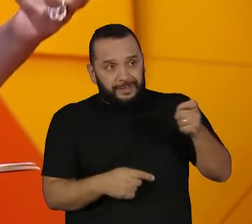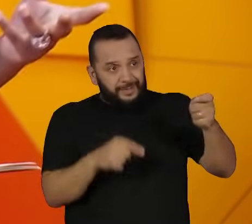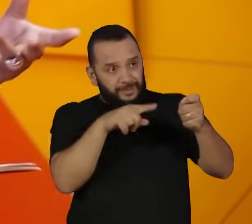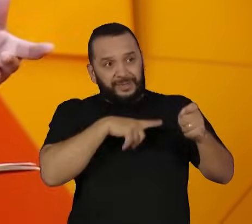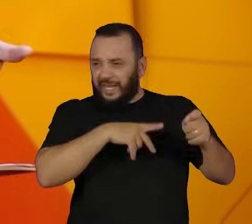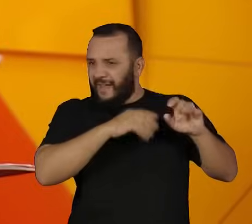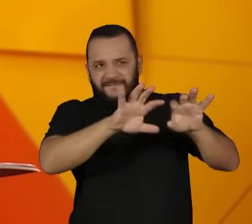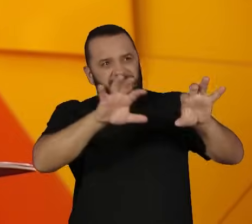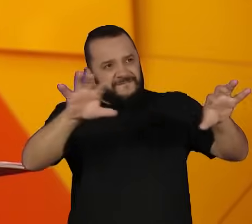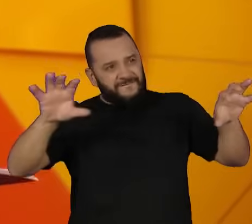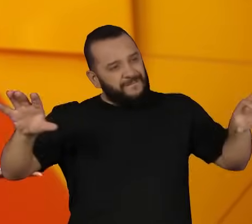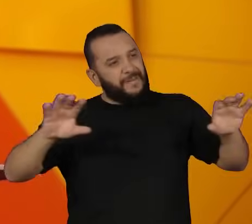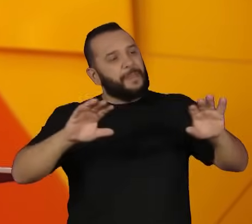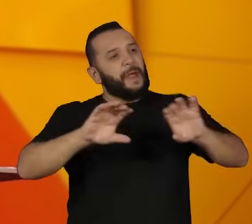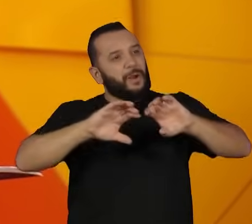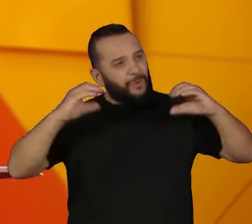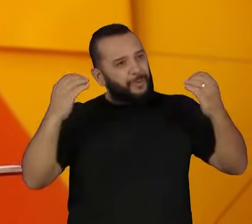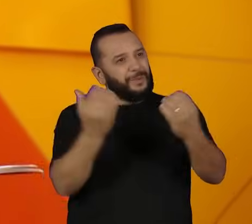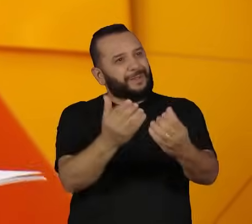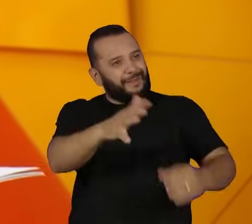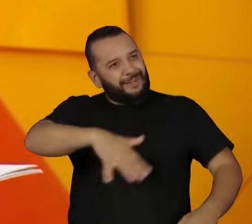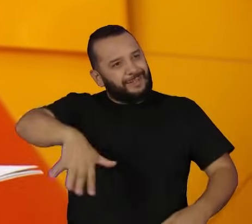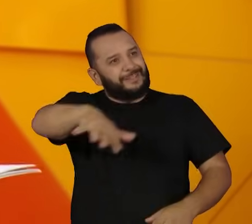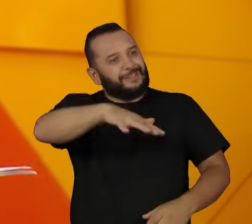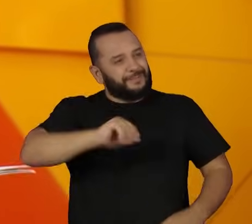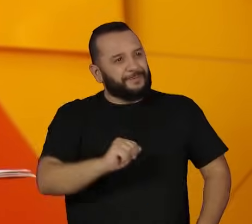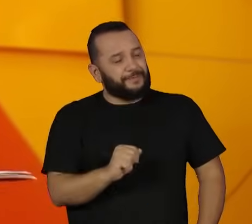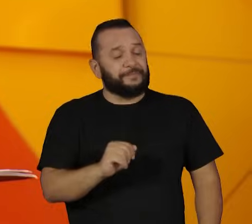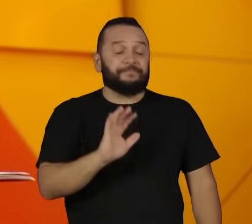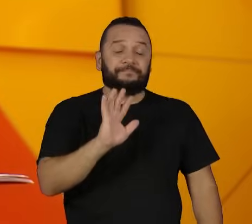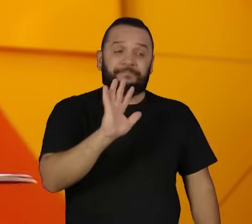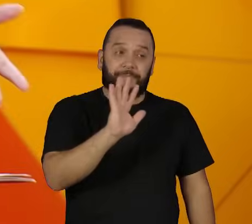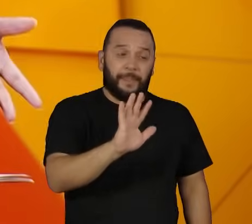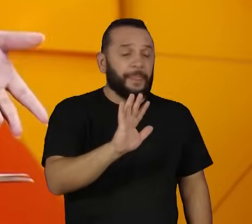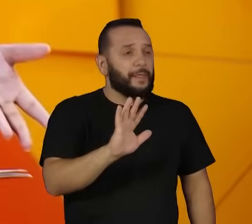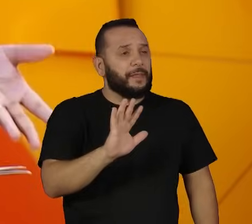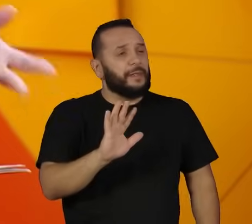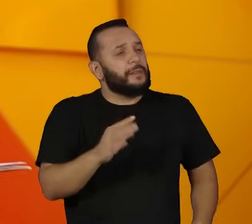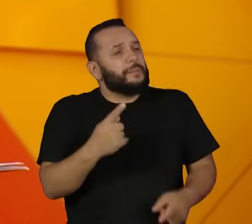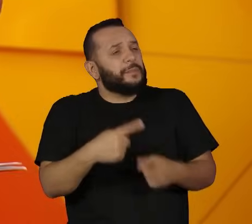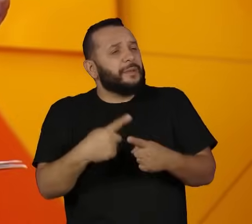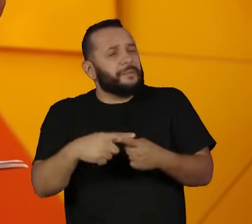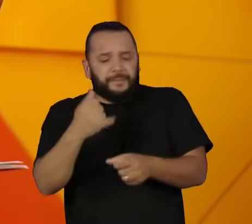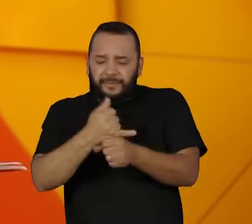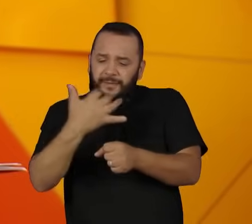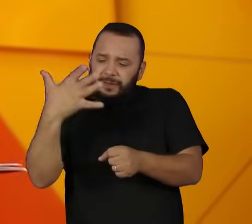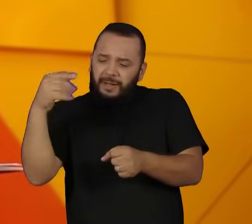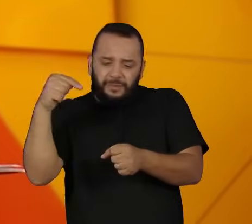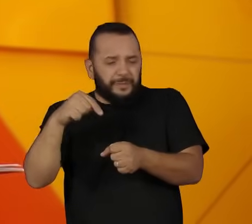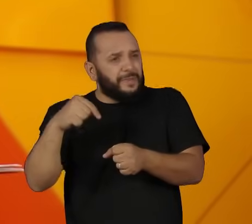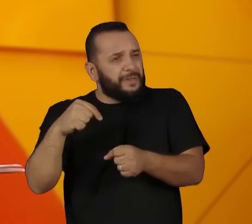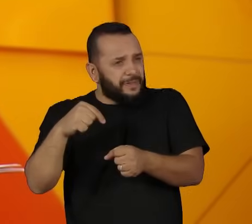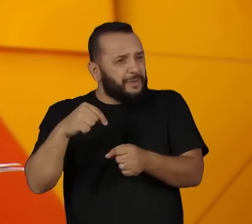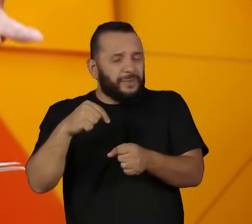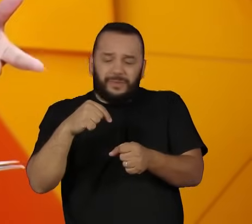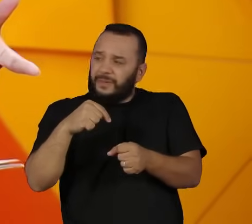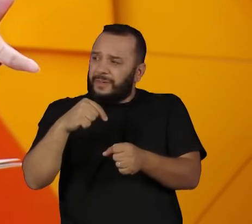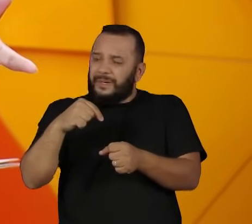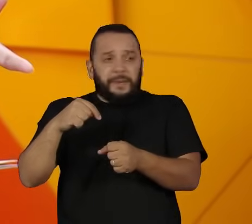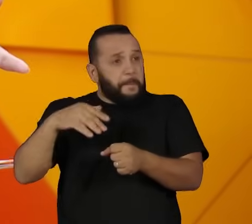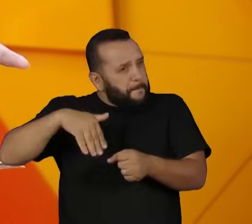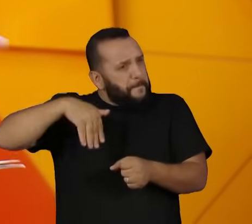uma comunidade, né? Agora, Paula, tem uma questão importante, né? Por que o alumínio ele é esse material que é